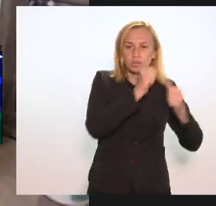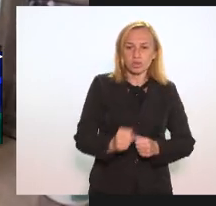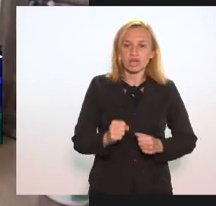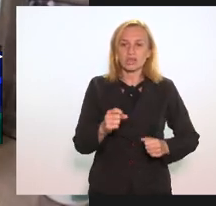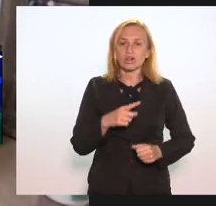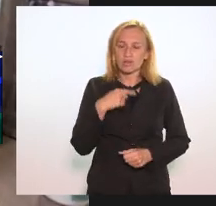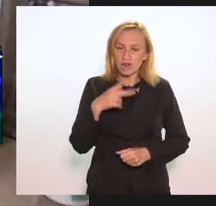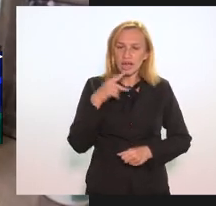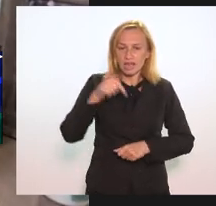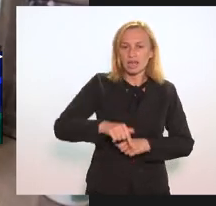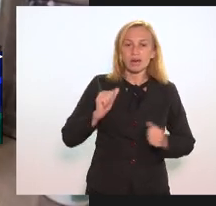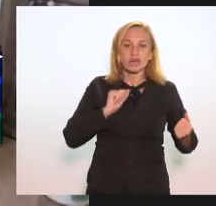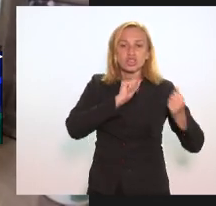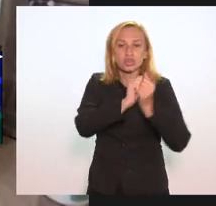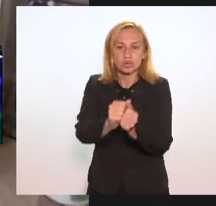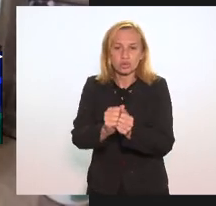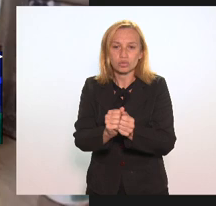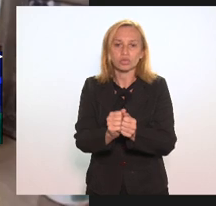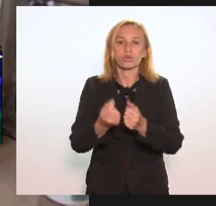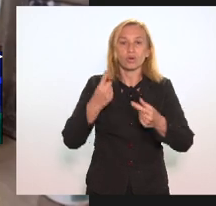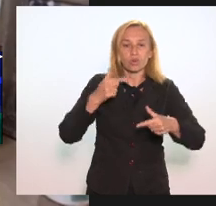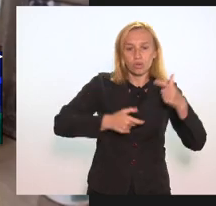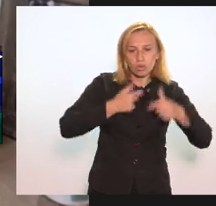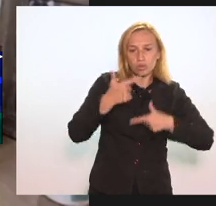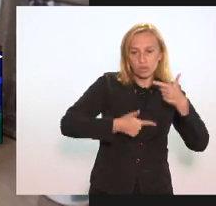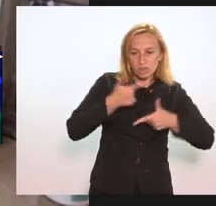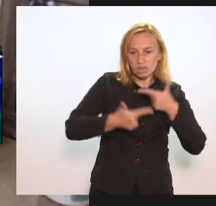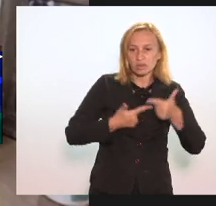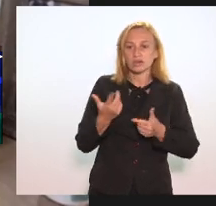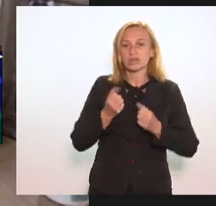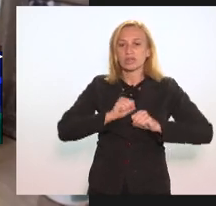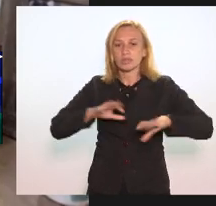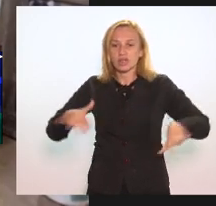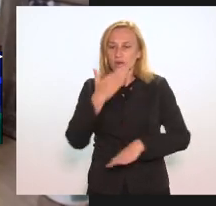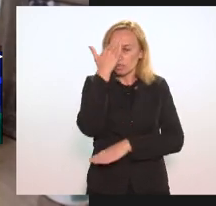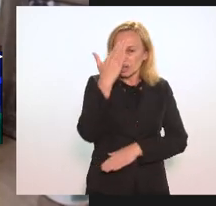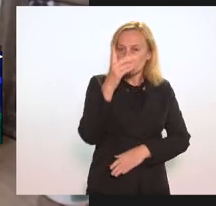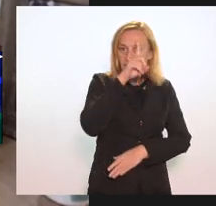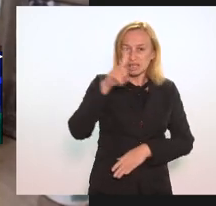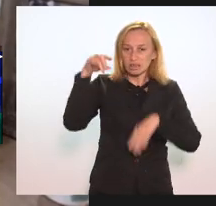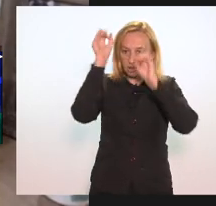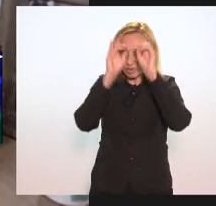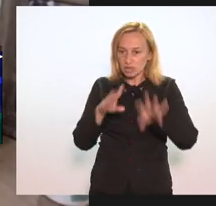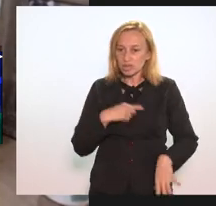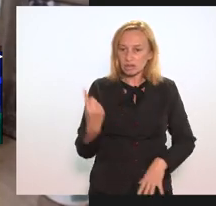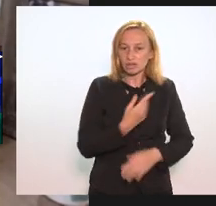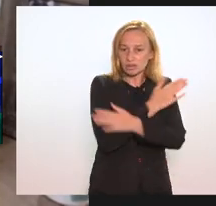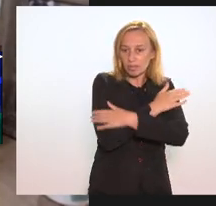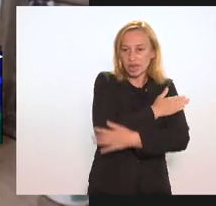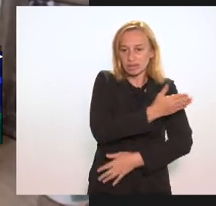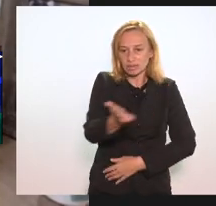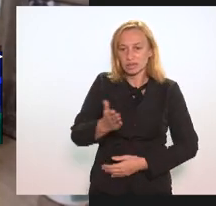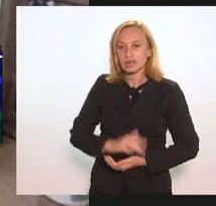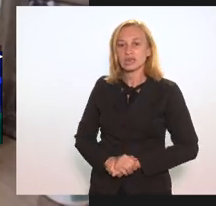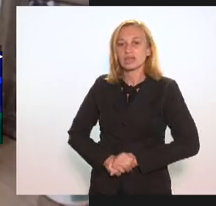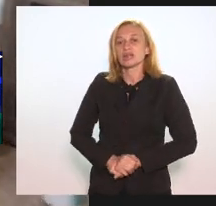para que a gente possa estar juntos brigando com essa pandemia Muito obrigado e que Deus nos abençoe um